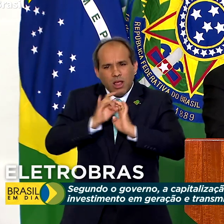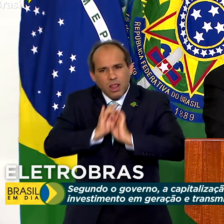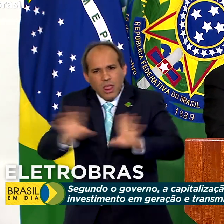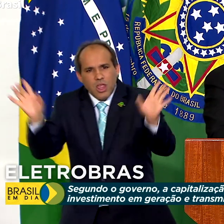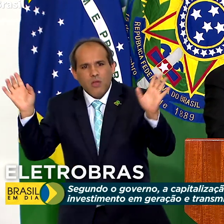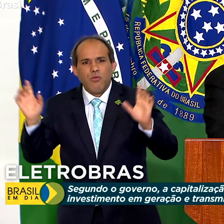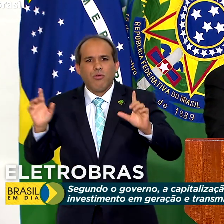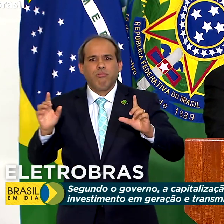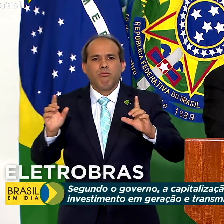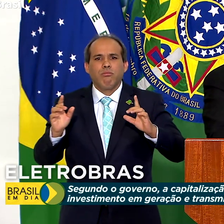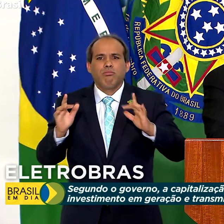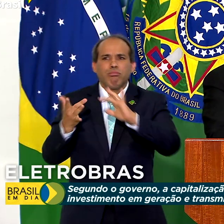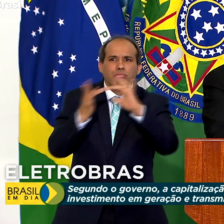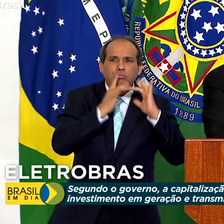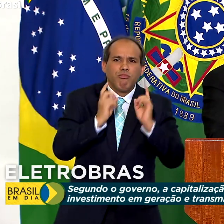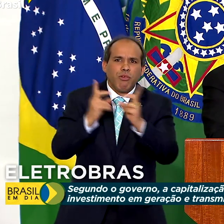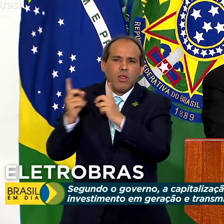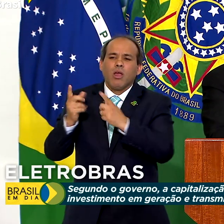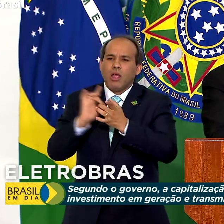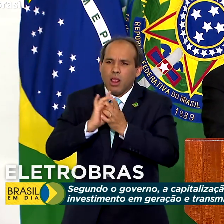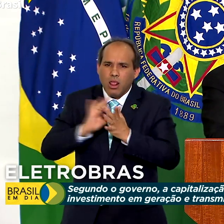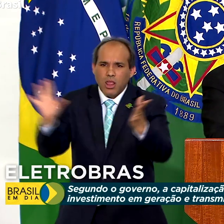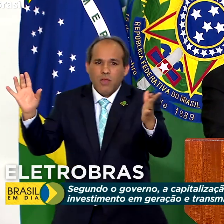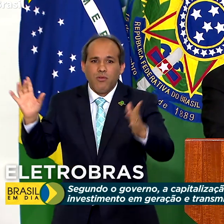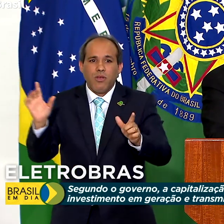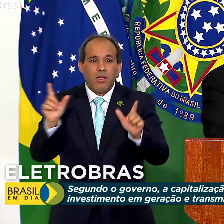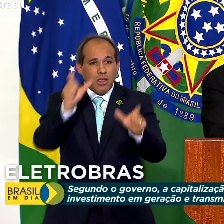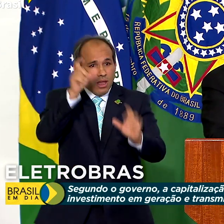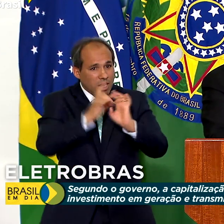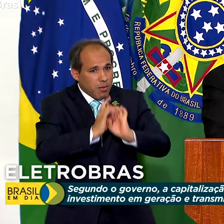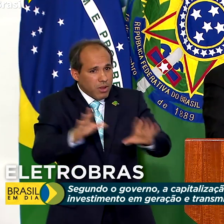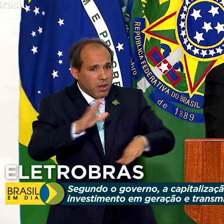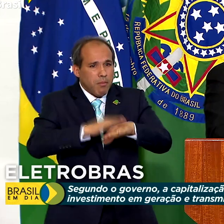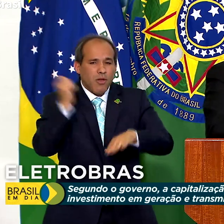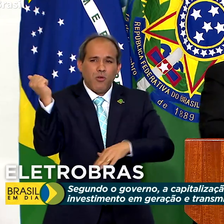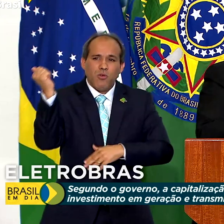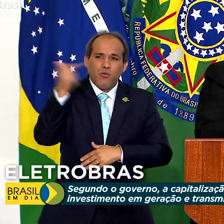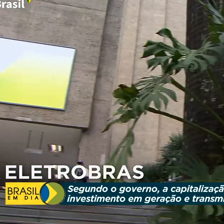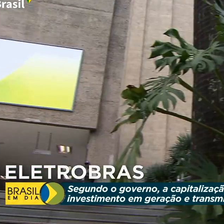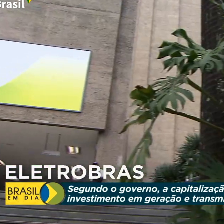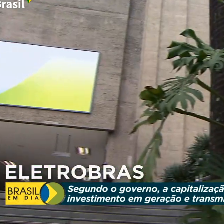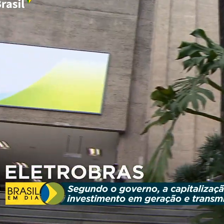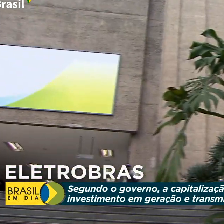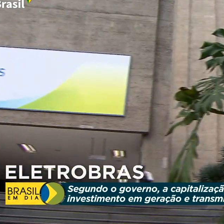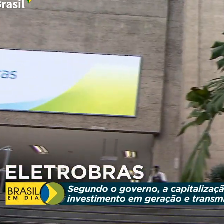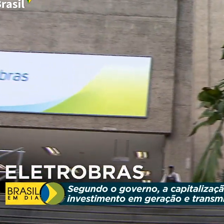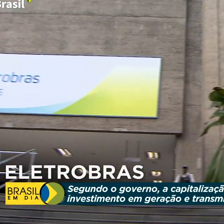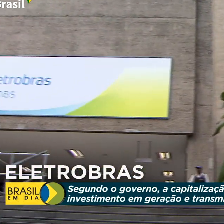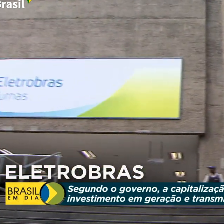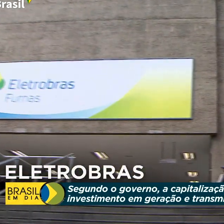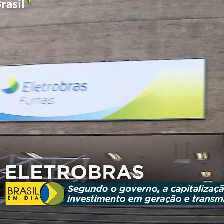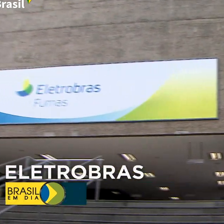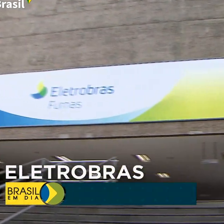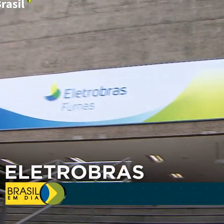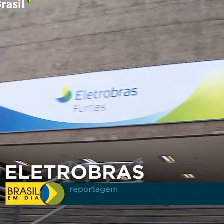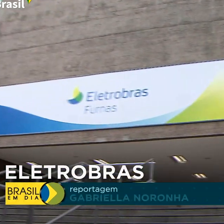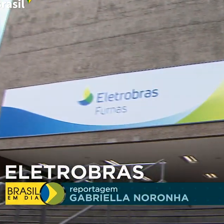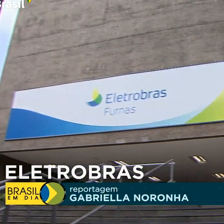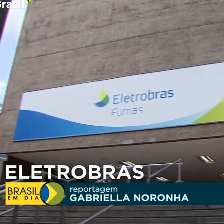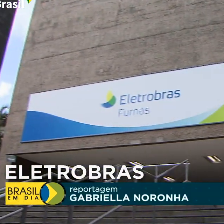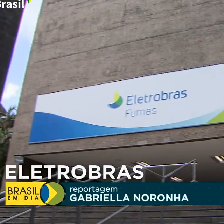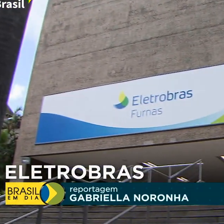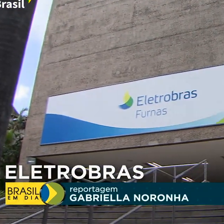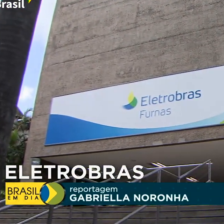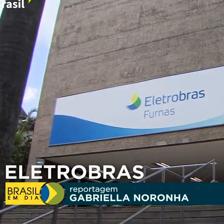o livre comércio, a liberdade fale mais alto entre nós. A Eletrobras é a maior empresa do